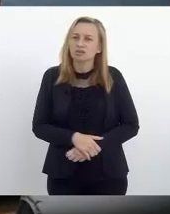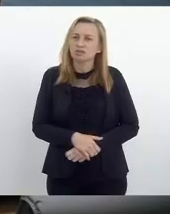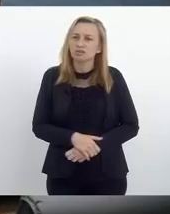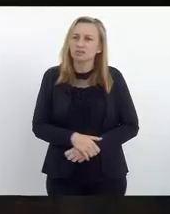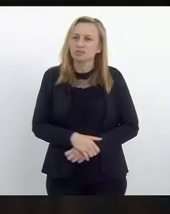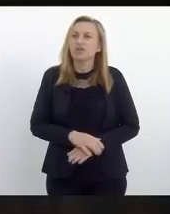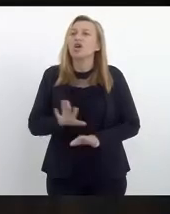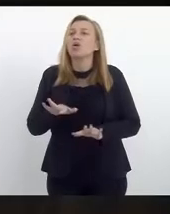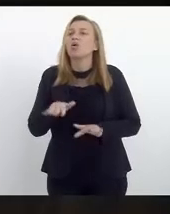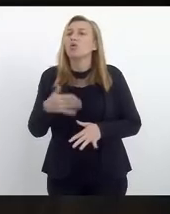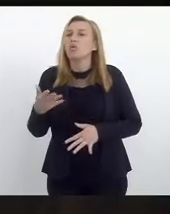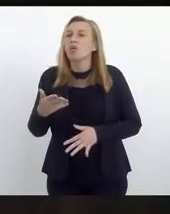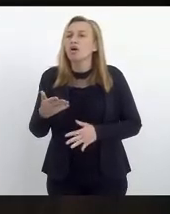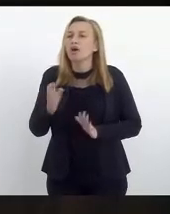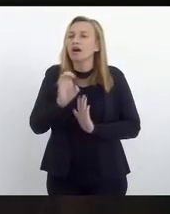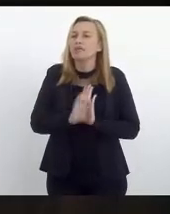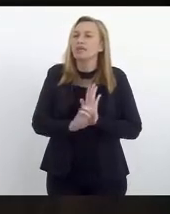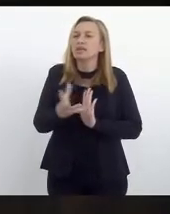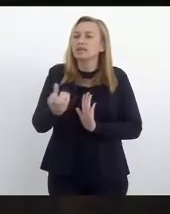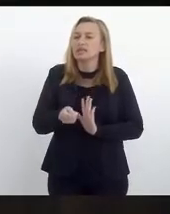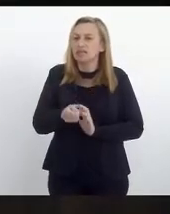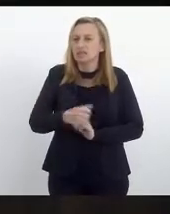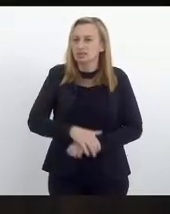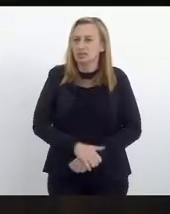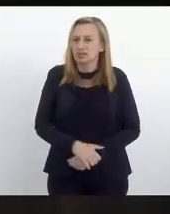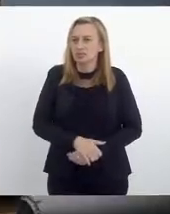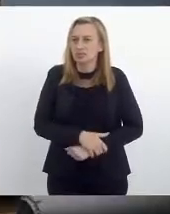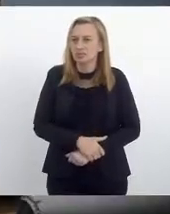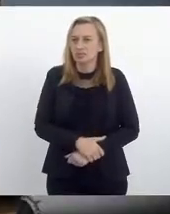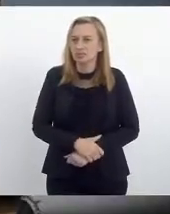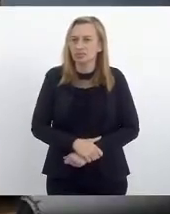Precisa saber quais emendas que foram acatadas.